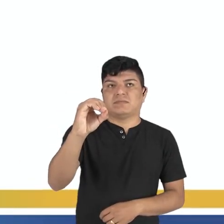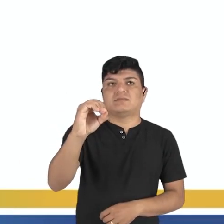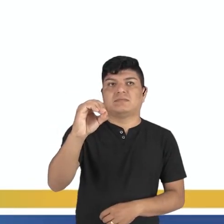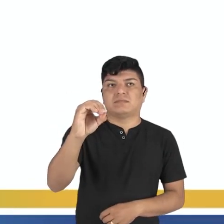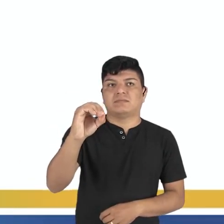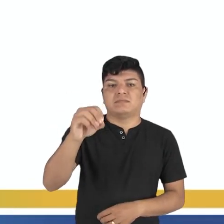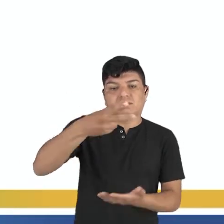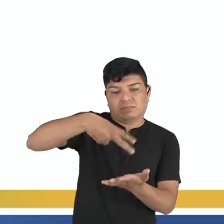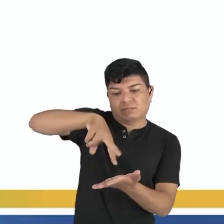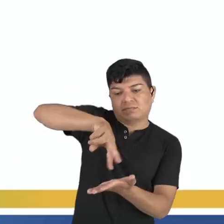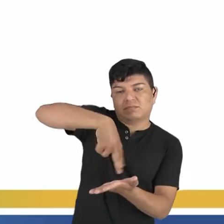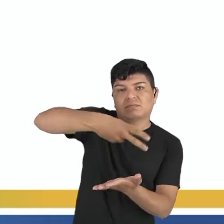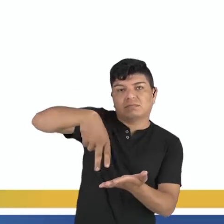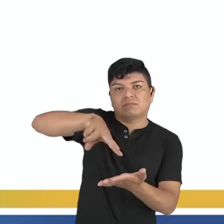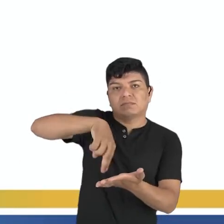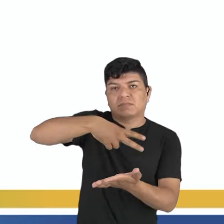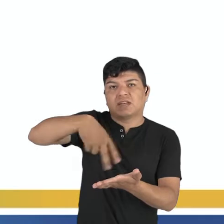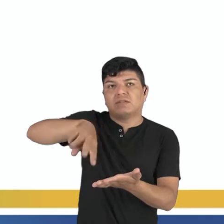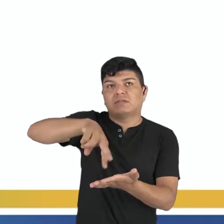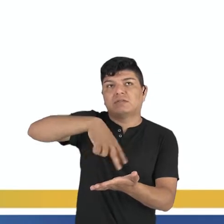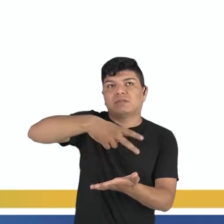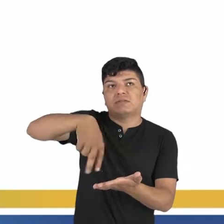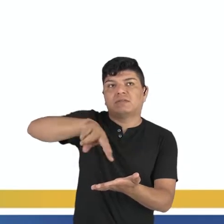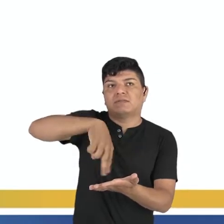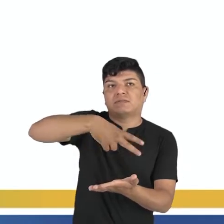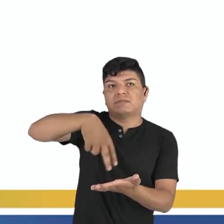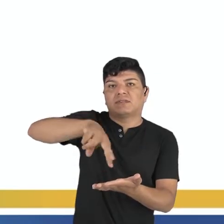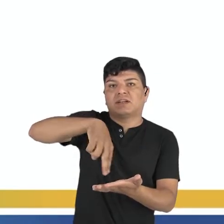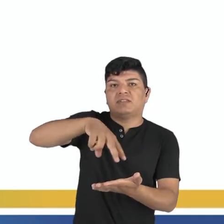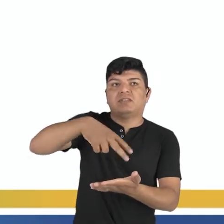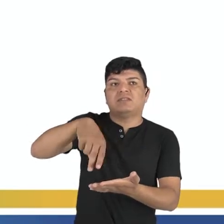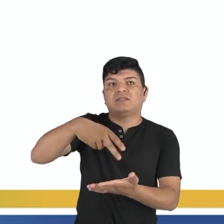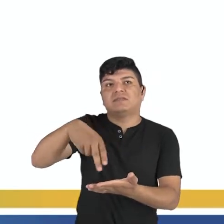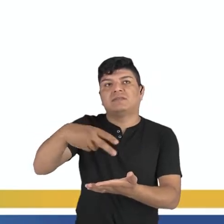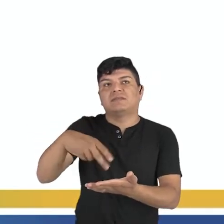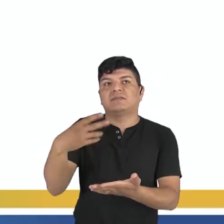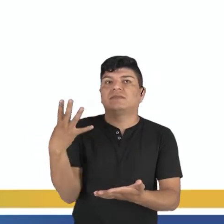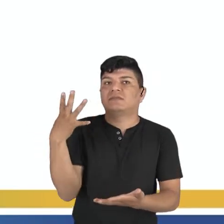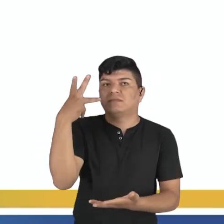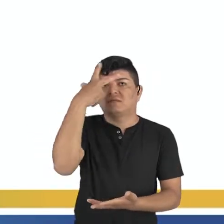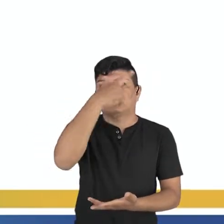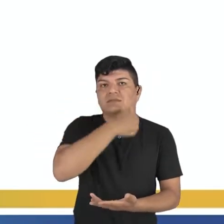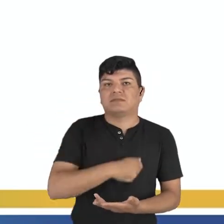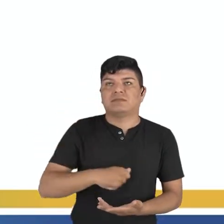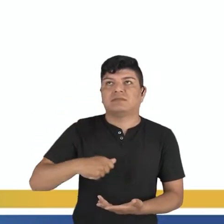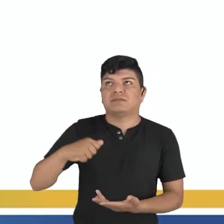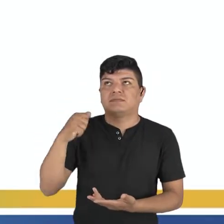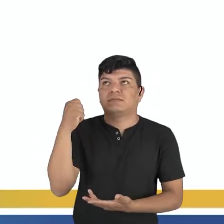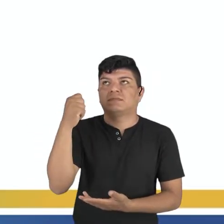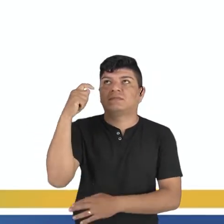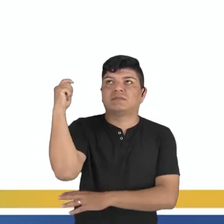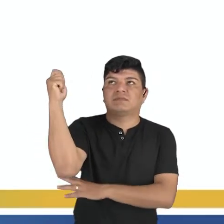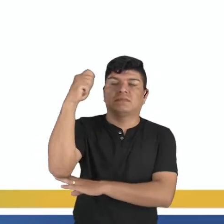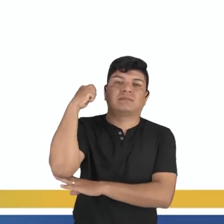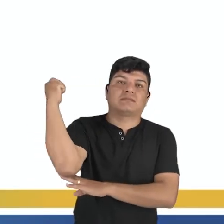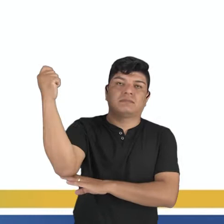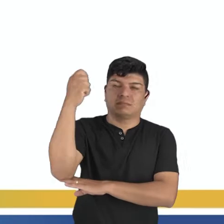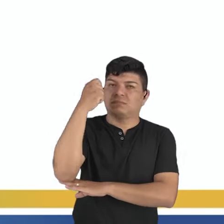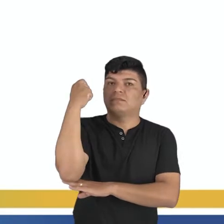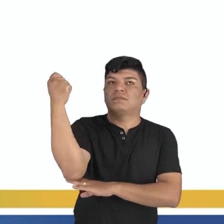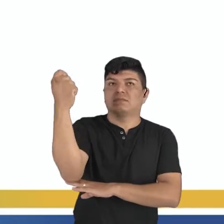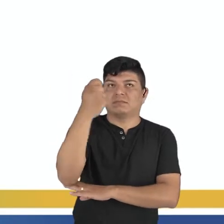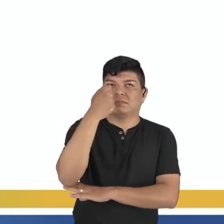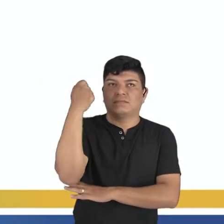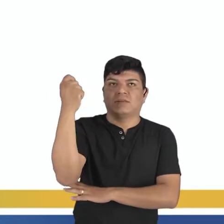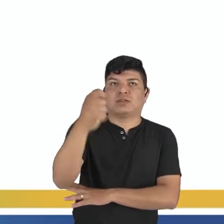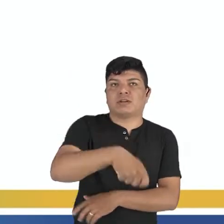bem típica argentina, bastante linda essa dança, né, bem visual, bem chamativa. Temos